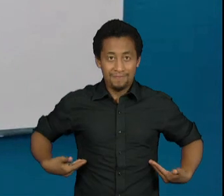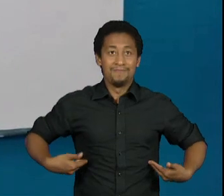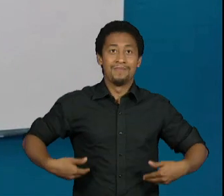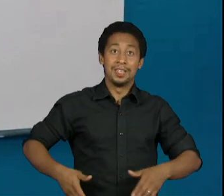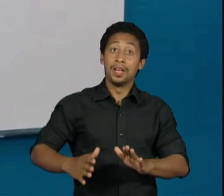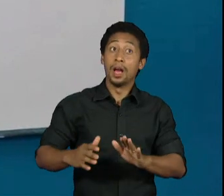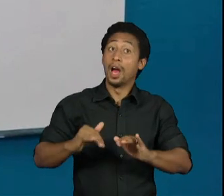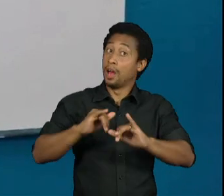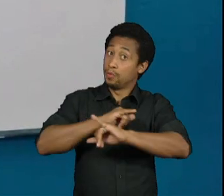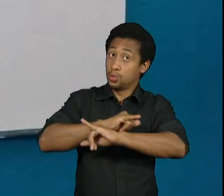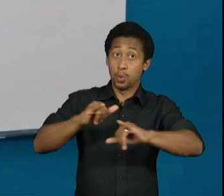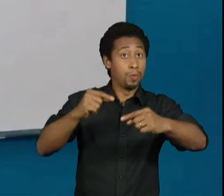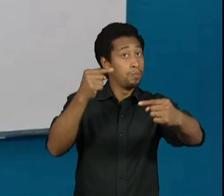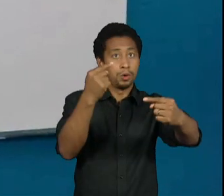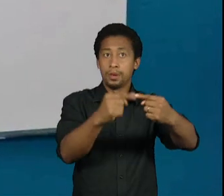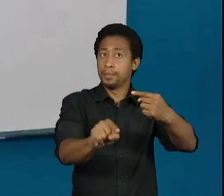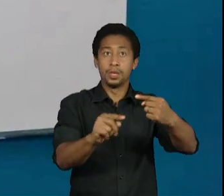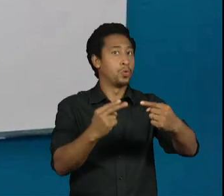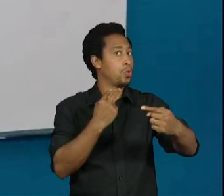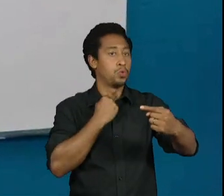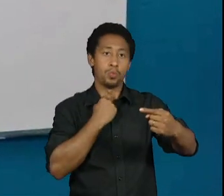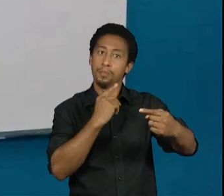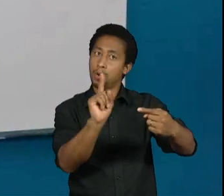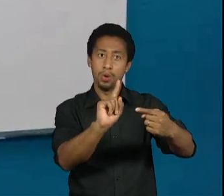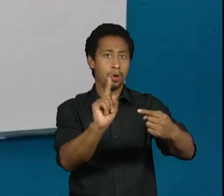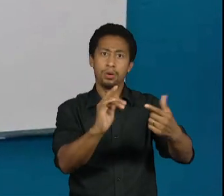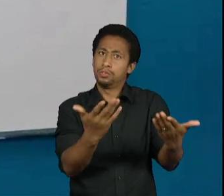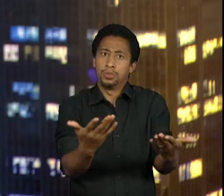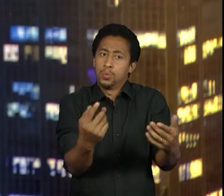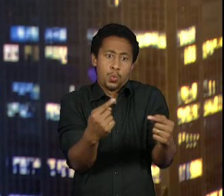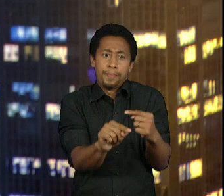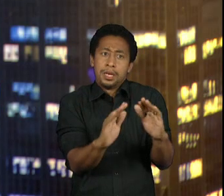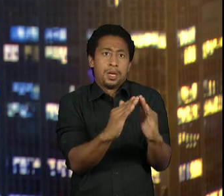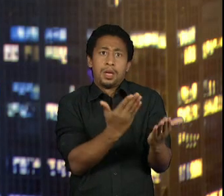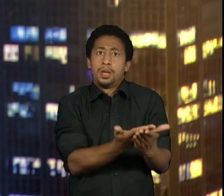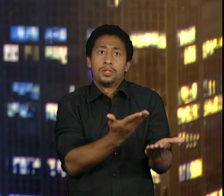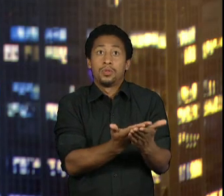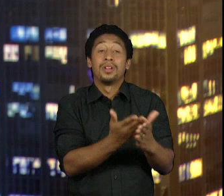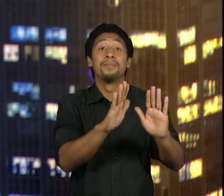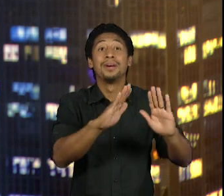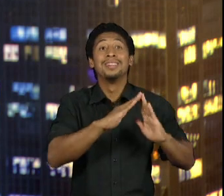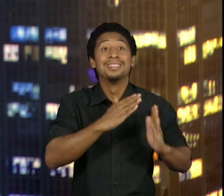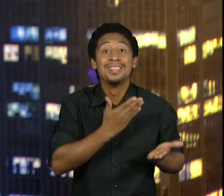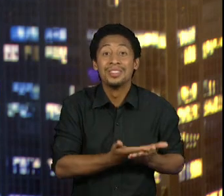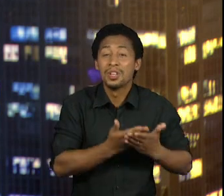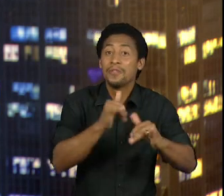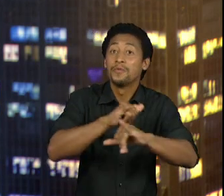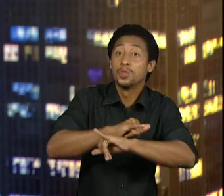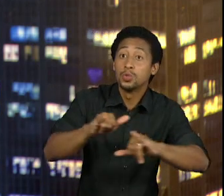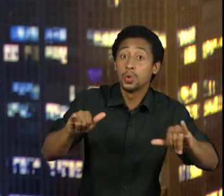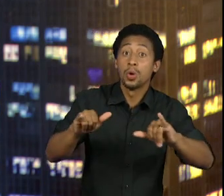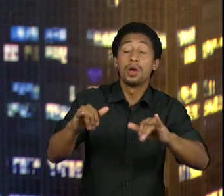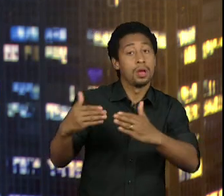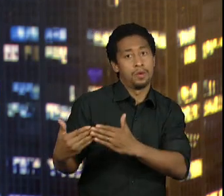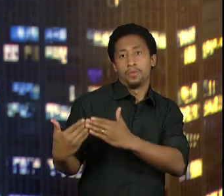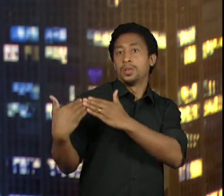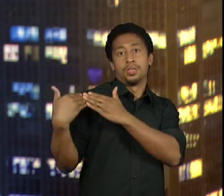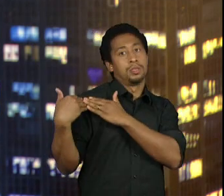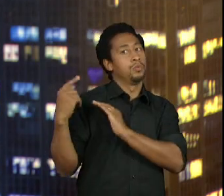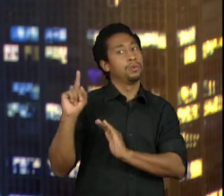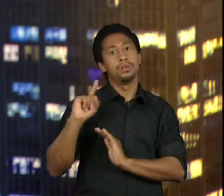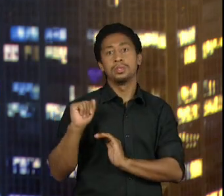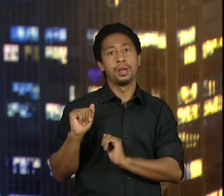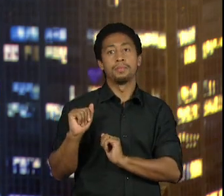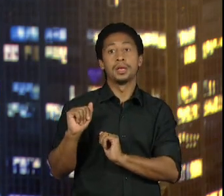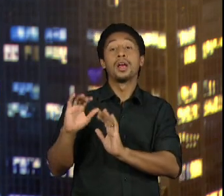podia, né? A escola dizendo assim, não, isso aqui não é adequado. Pior foi que a escola disse para as alunas que não poderia ser responsabilizada por